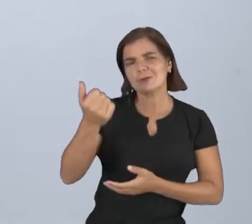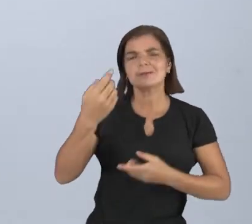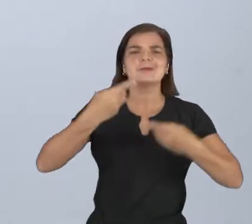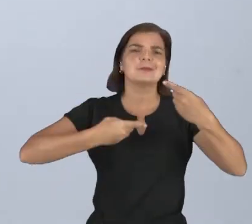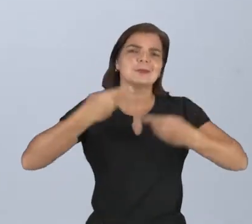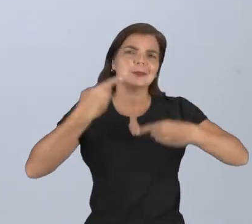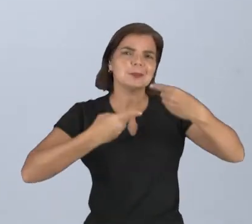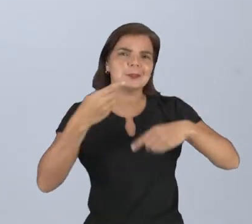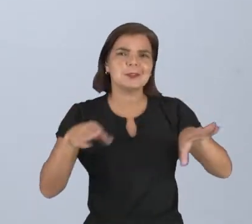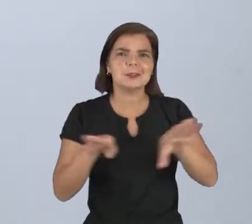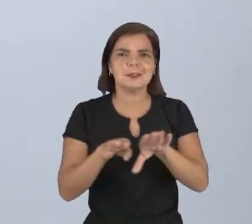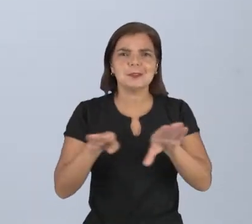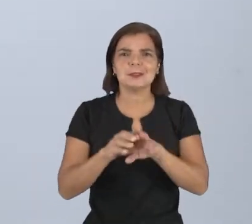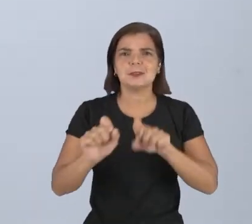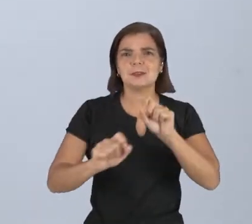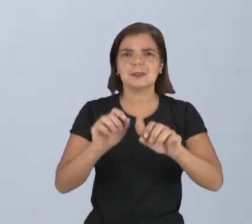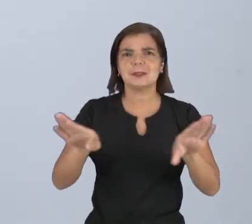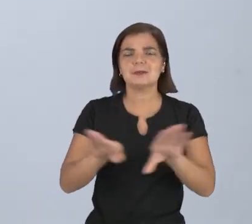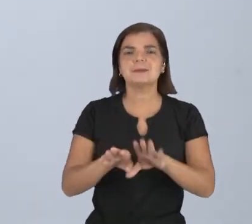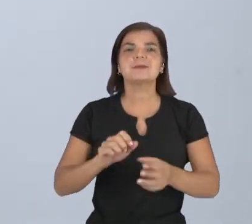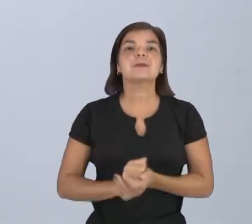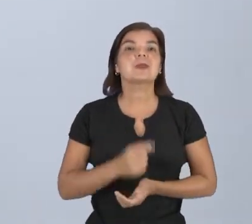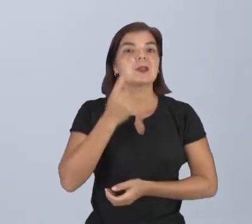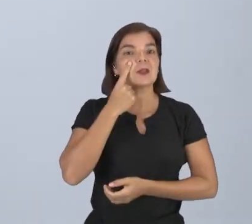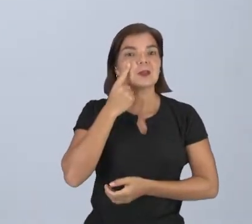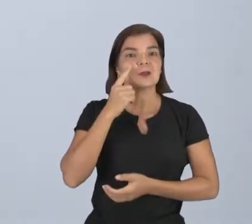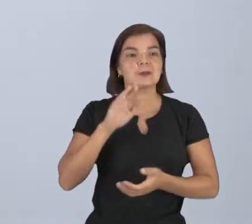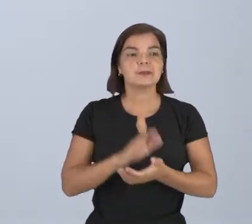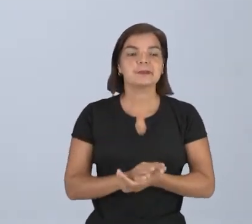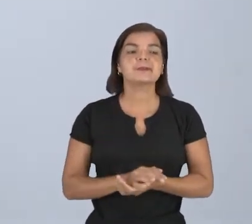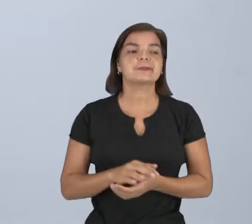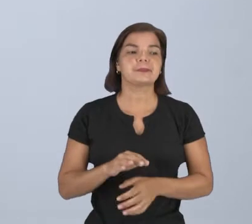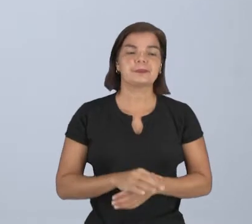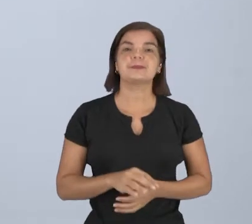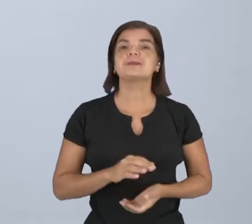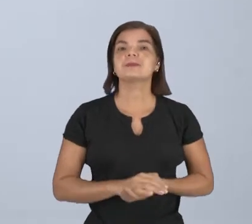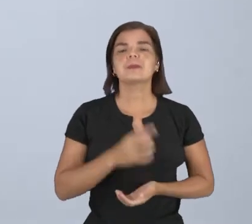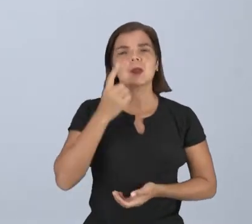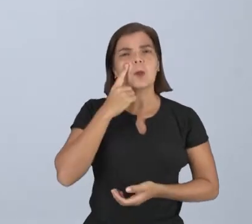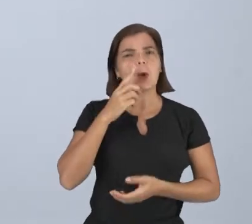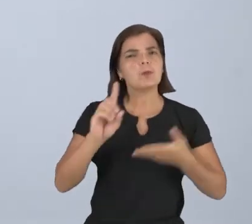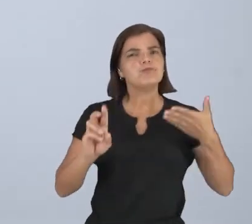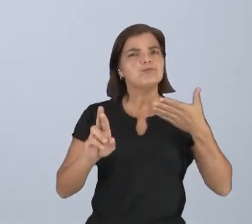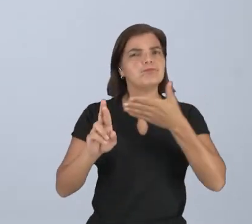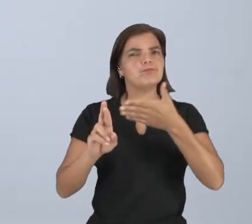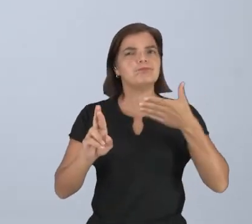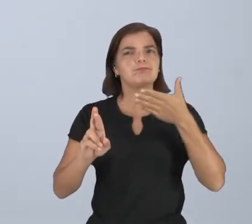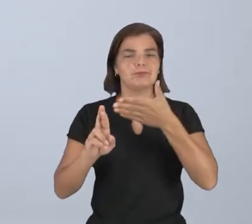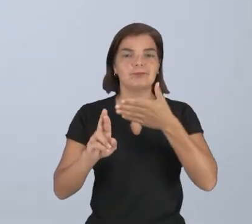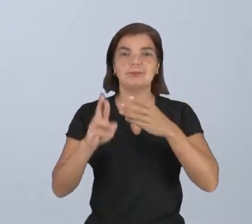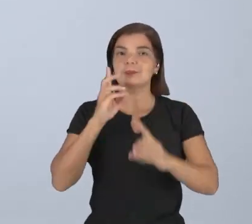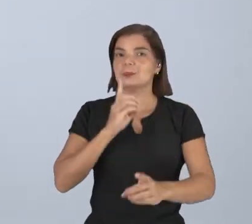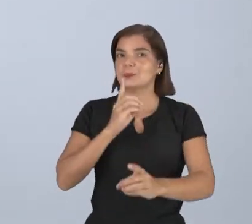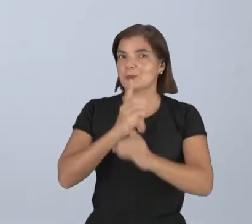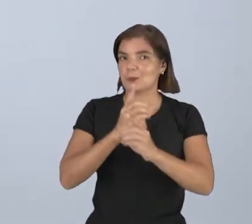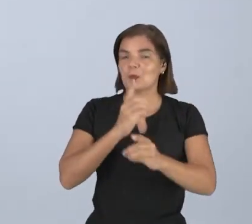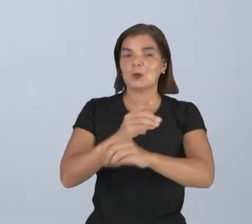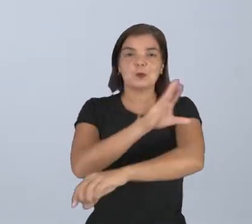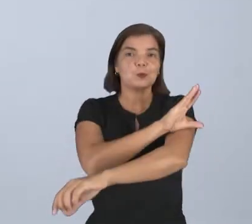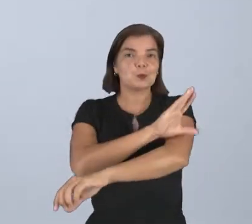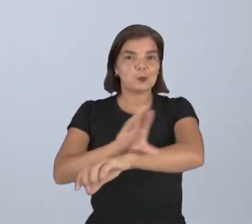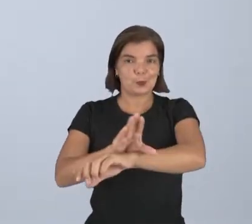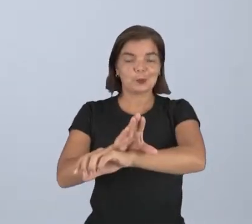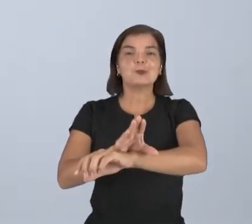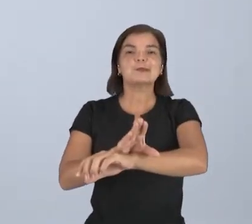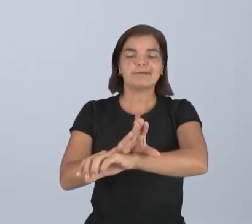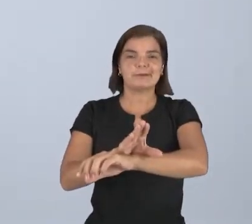né, pessoal? Hoje nós vamos discutir essa expansão, mas na perspectiva do encontro de culturas,